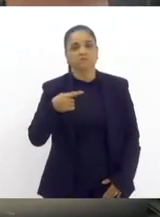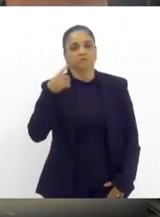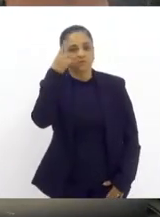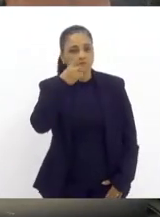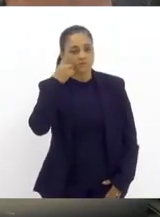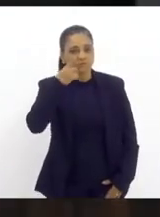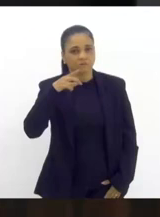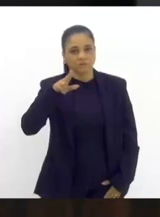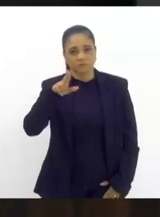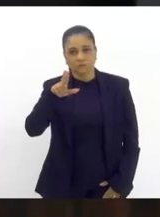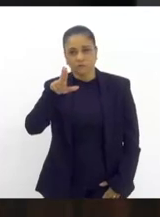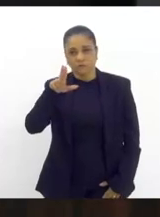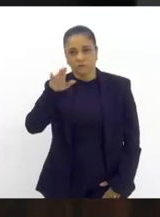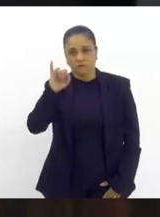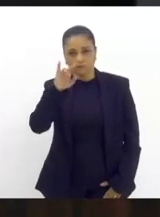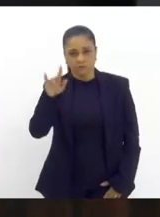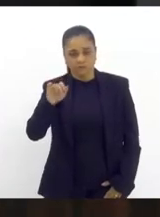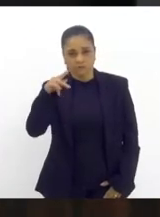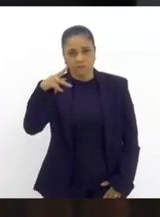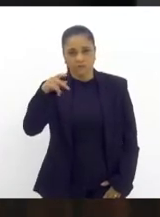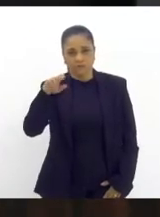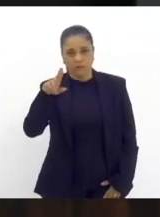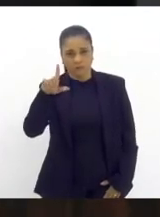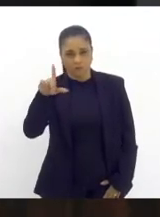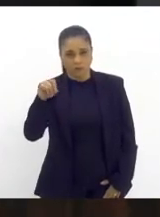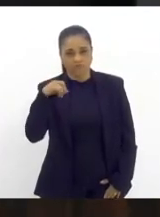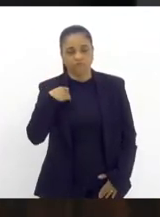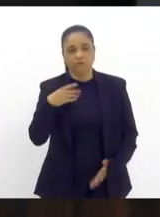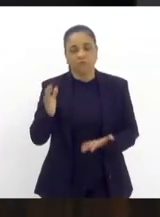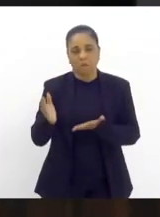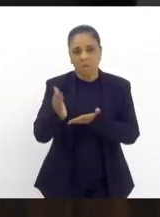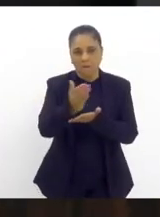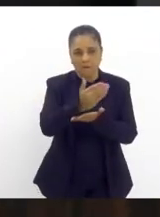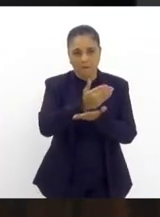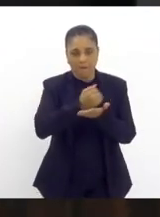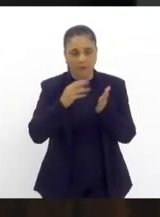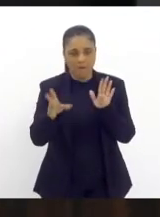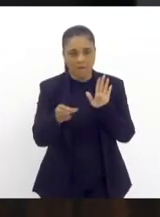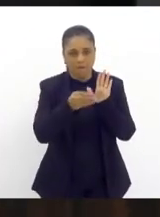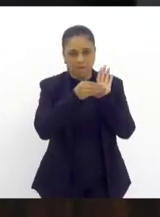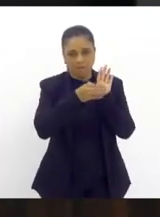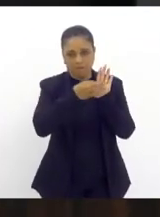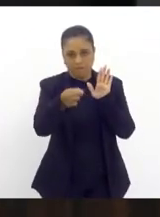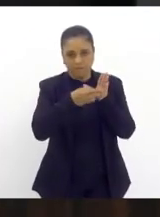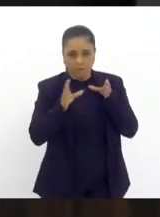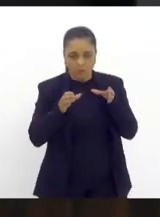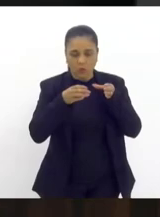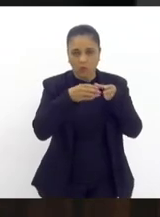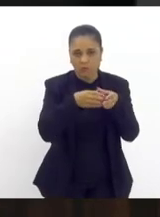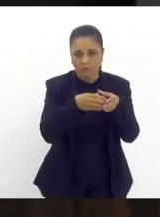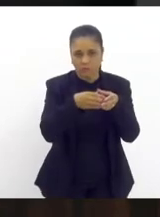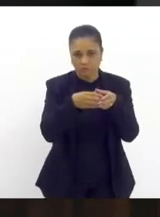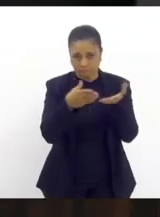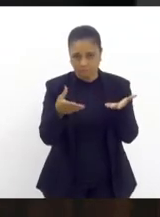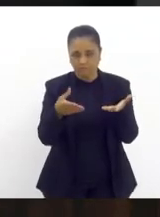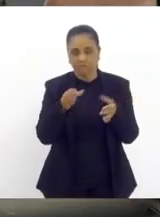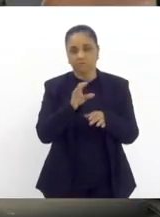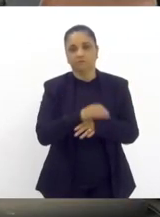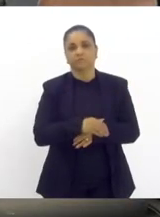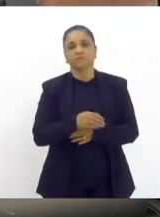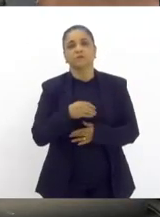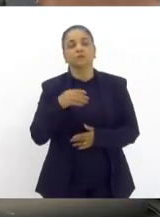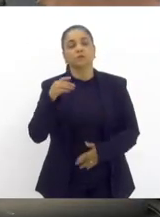Luiz Paulo abre a divergência então Vou colher aqui o parecer dos demais membros da comissão o doutor